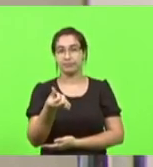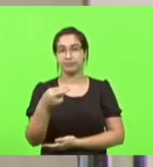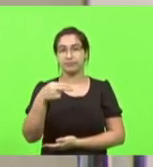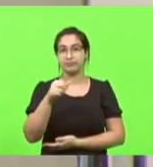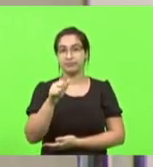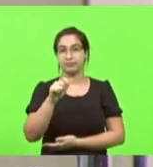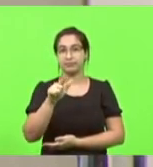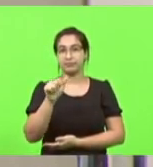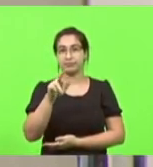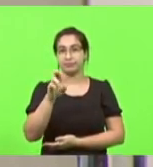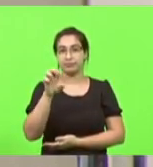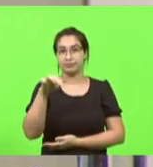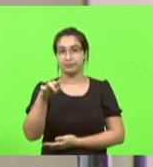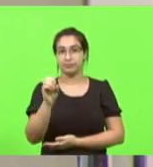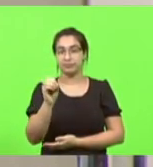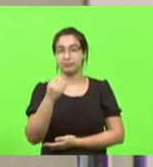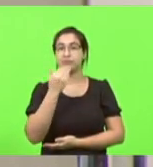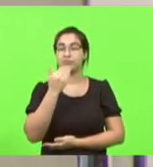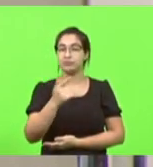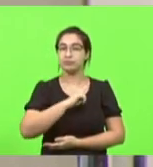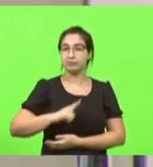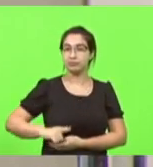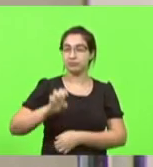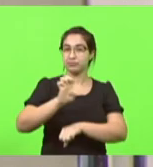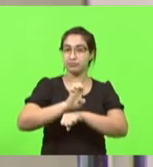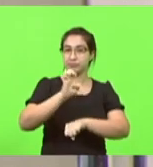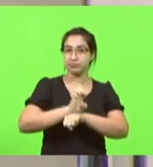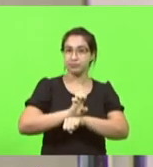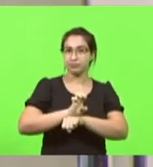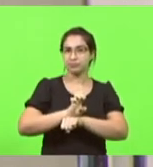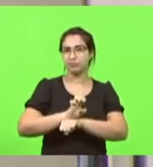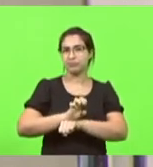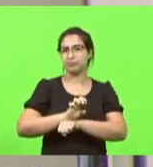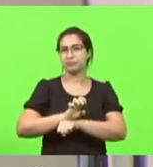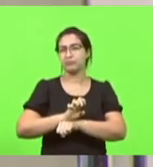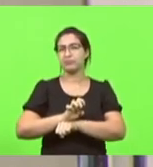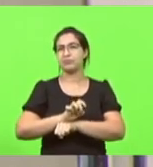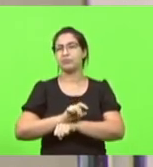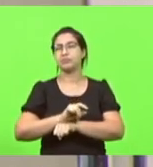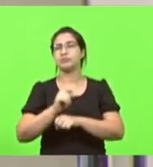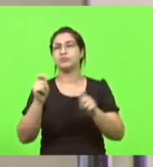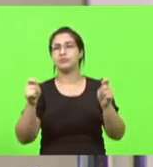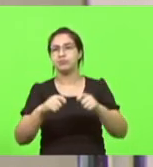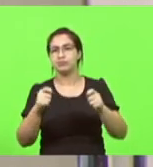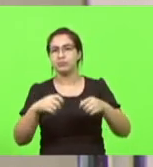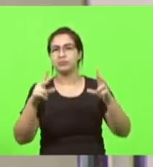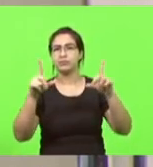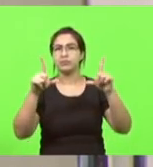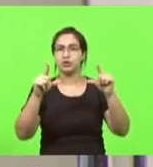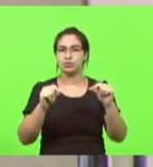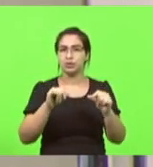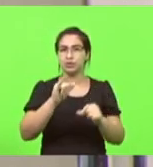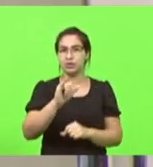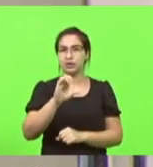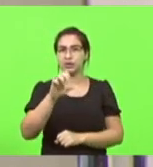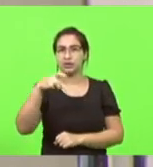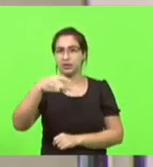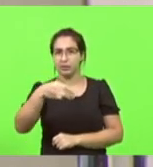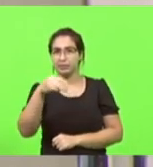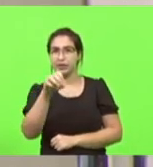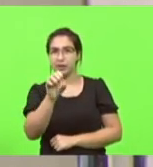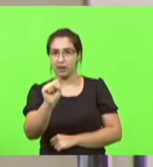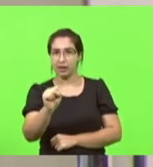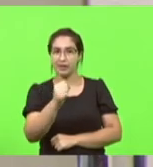Martins, manifestando apelo ao governador do Estado para que promova as medidas necessárias para viabilizar a redução do ICMS sobre os combustíveis.